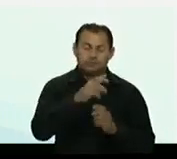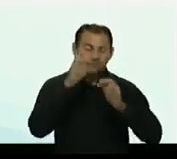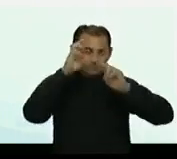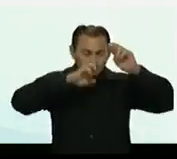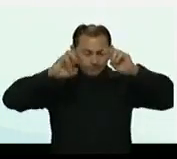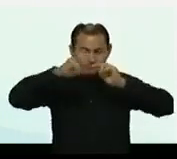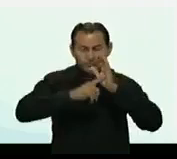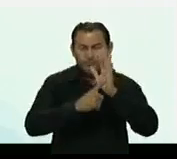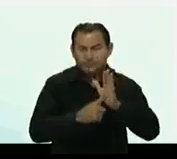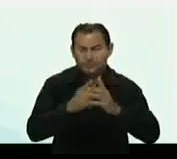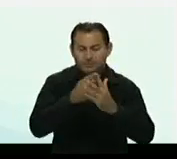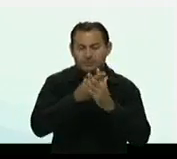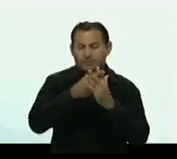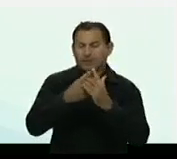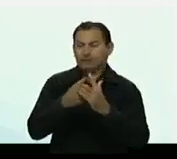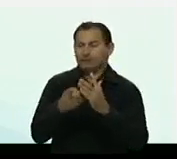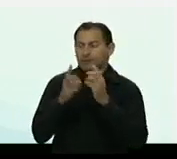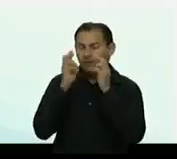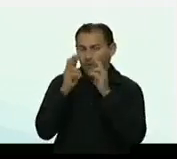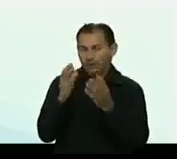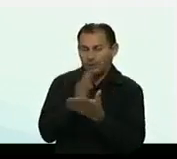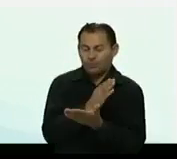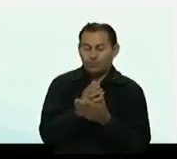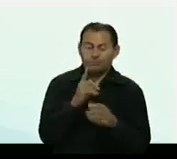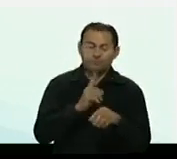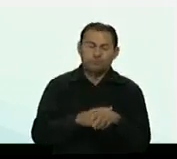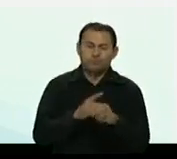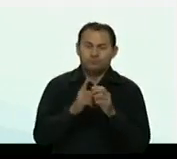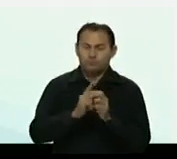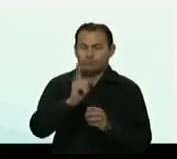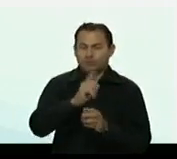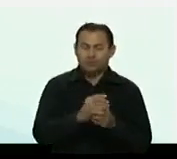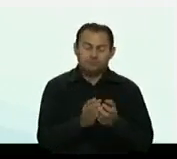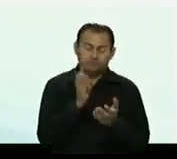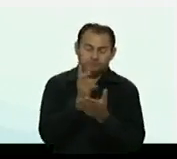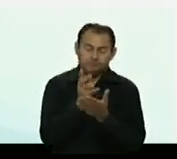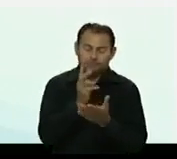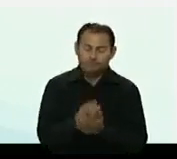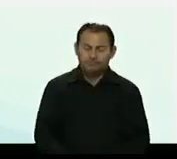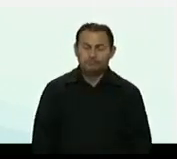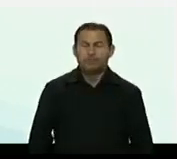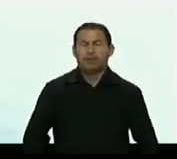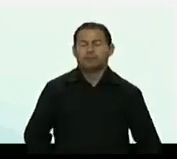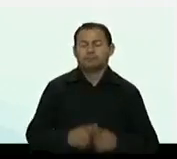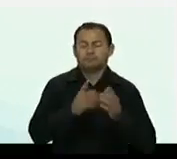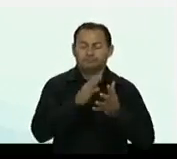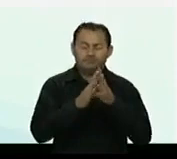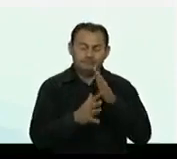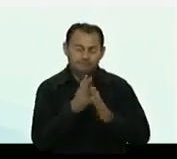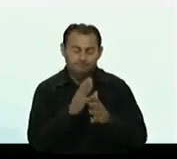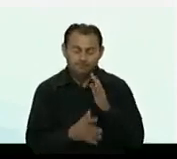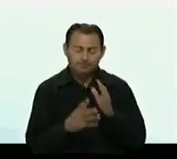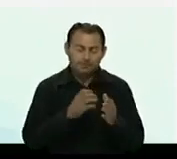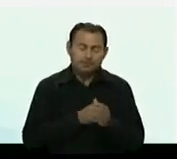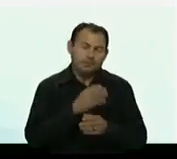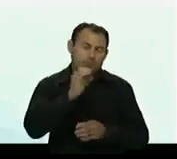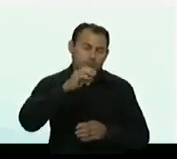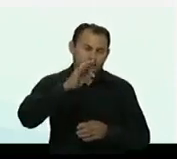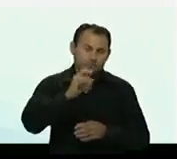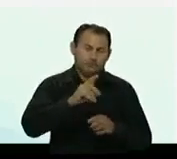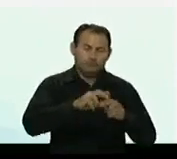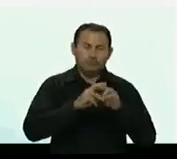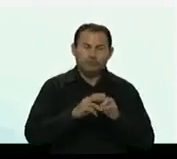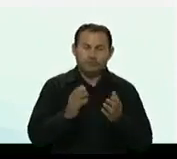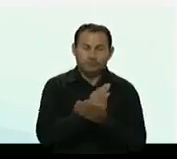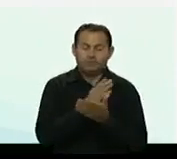analisar essa representação gráfica? Veja que em alguns pontos ela não é contínua. Então, ela não tem uma continuidade. Por